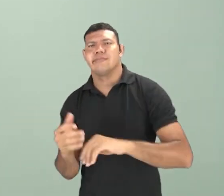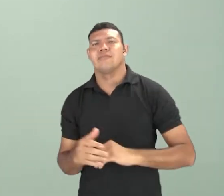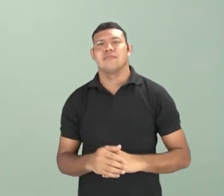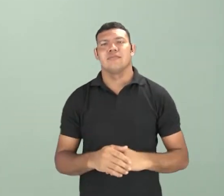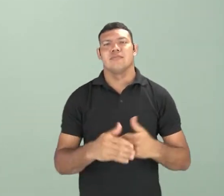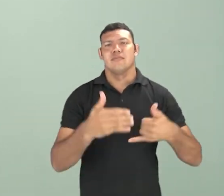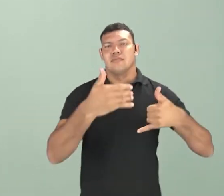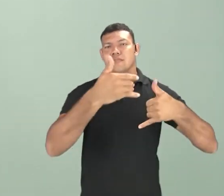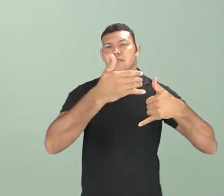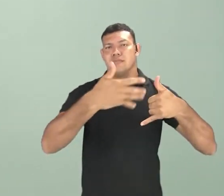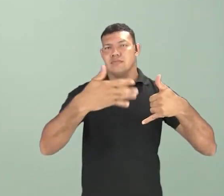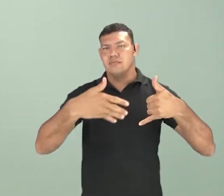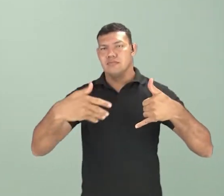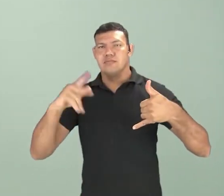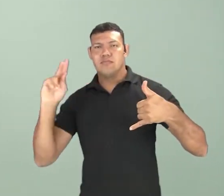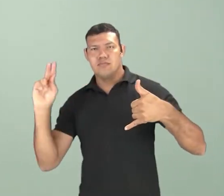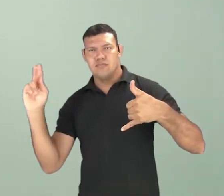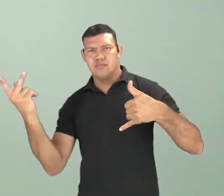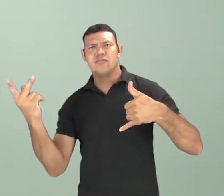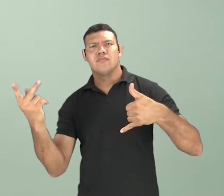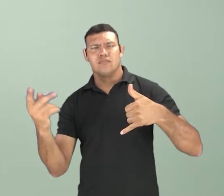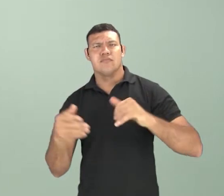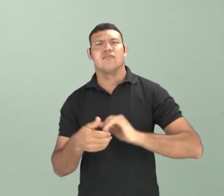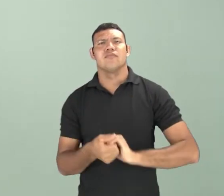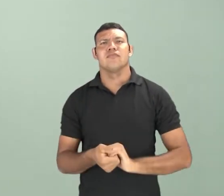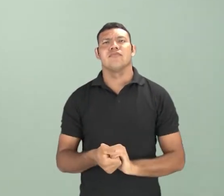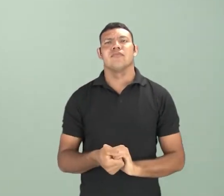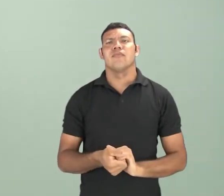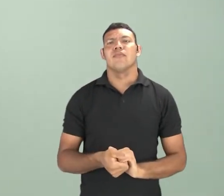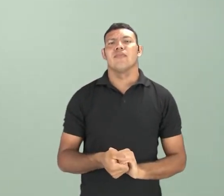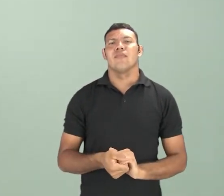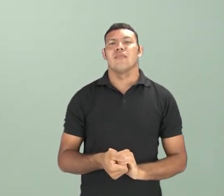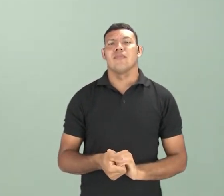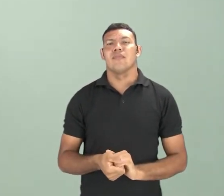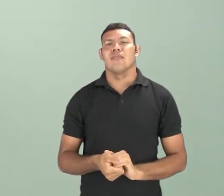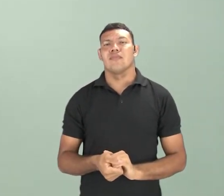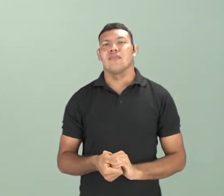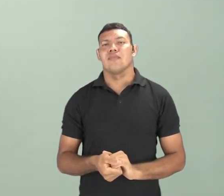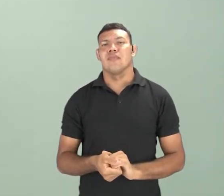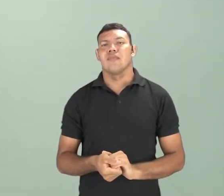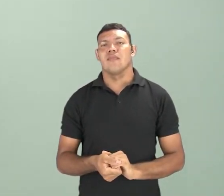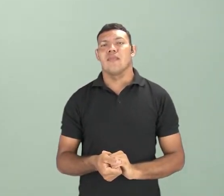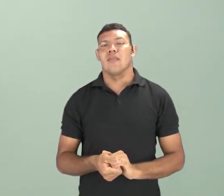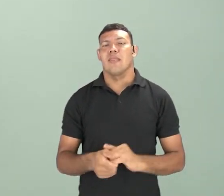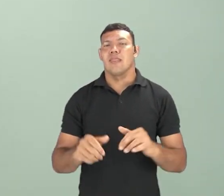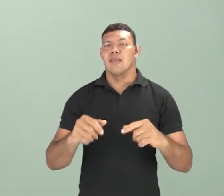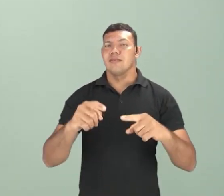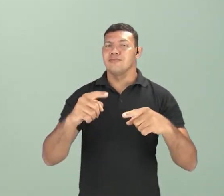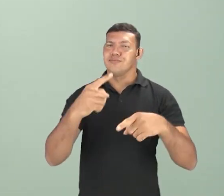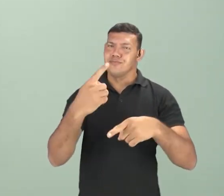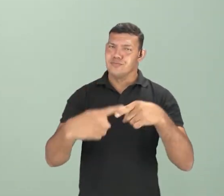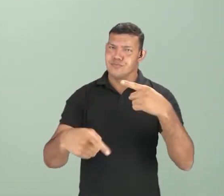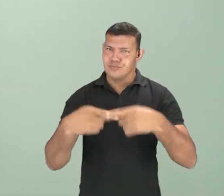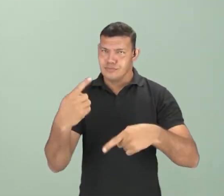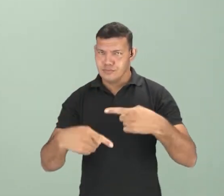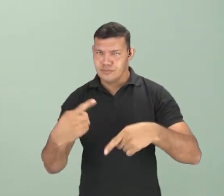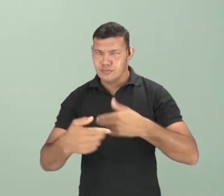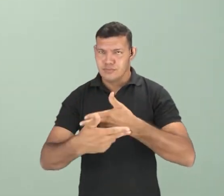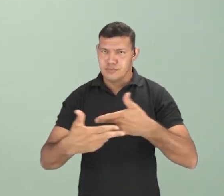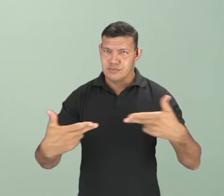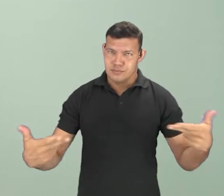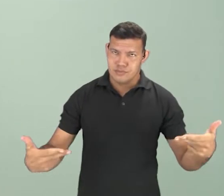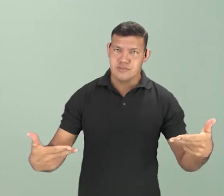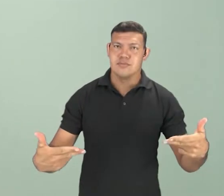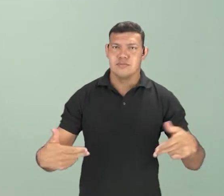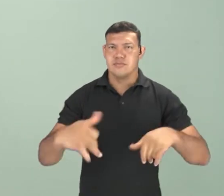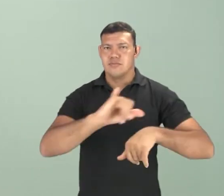são hidrocarbonetos policíclicos aromatizados, né, que são materiais derivados